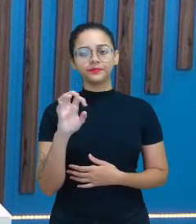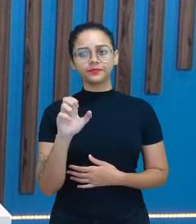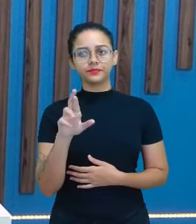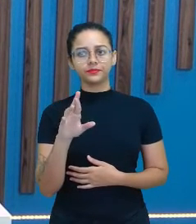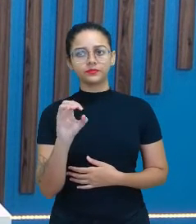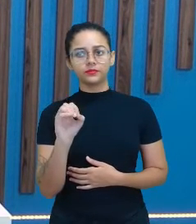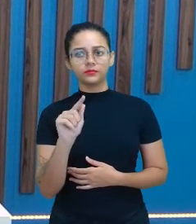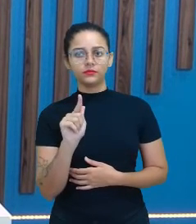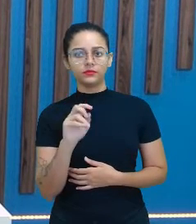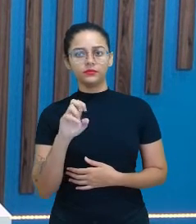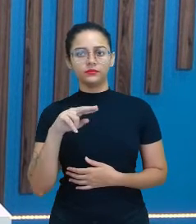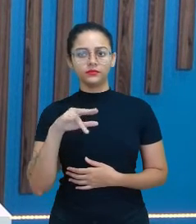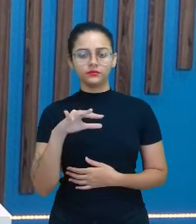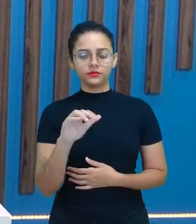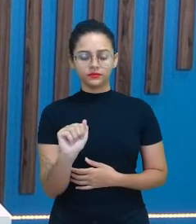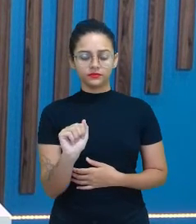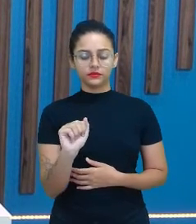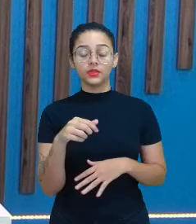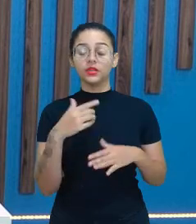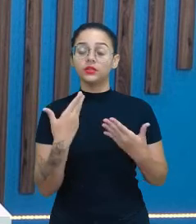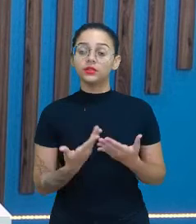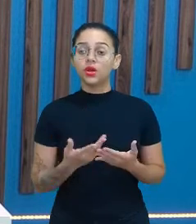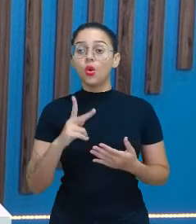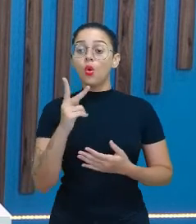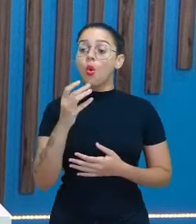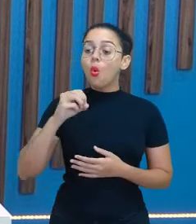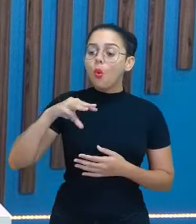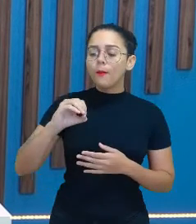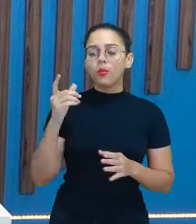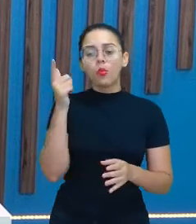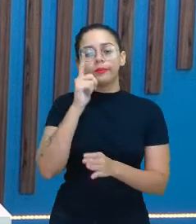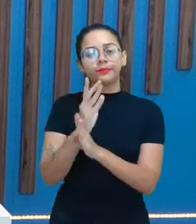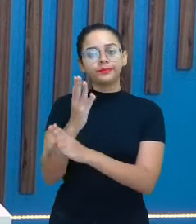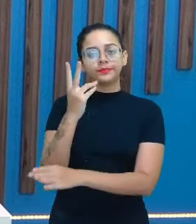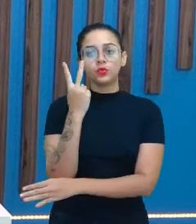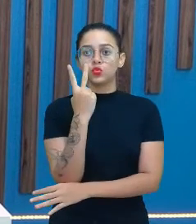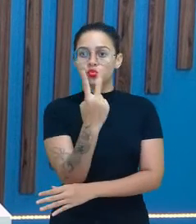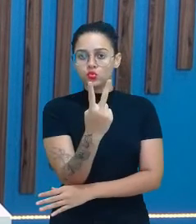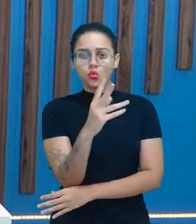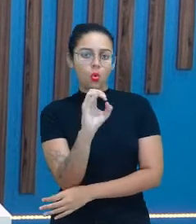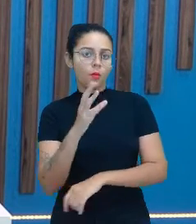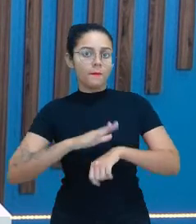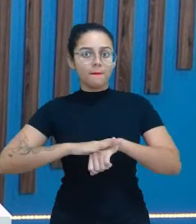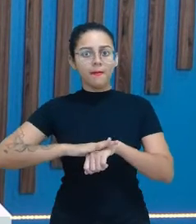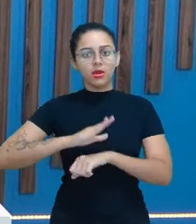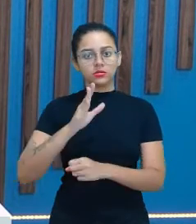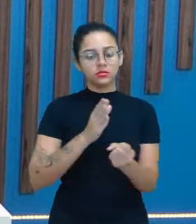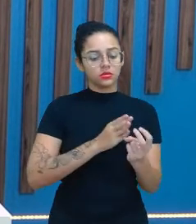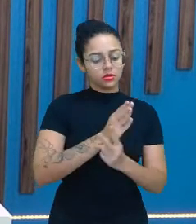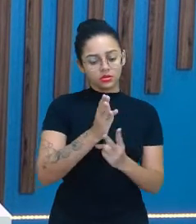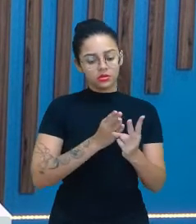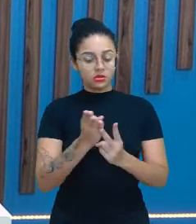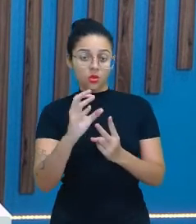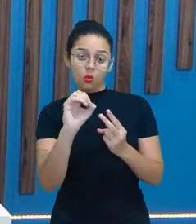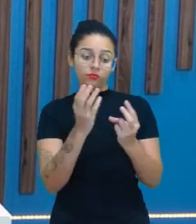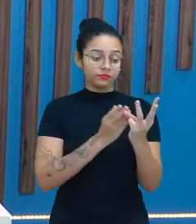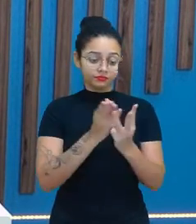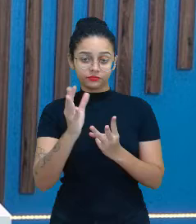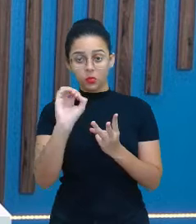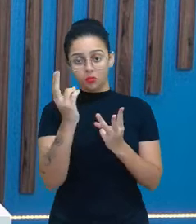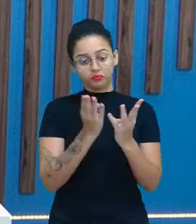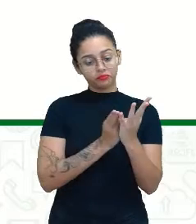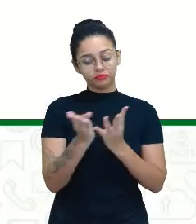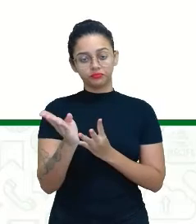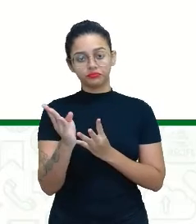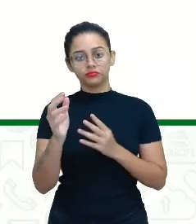na mistura homogênea é aquela que a gente consegue identificar ficou mais fases então a gente começa aí joga na